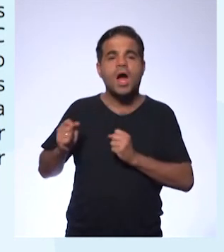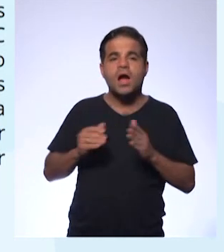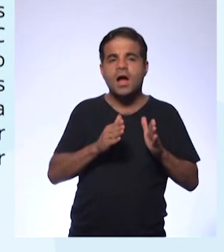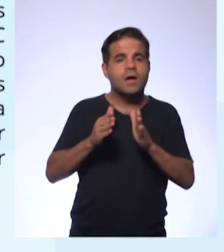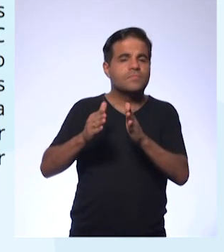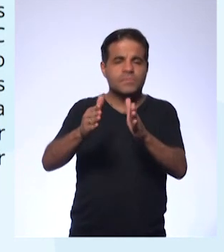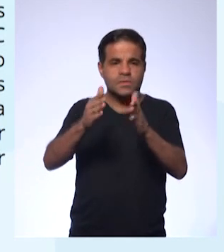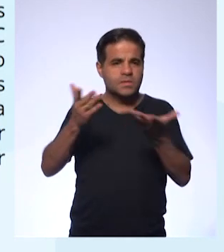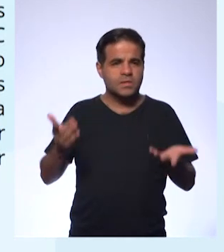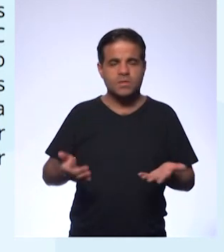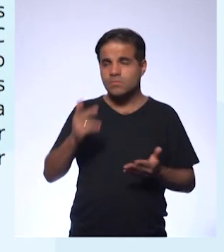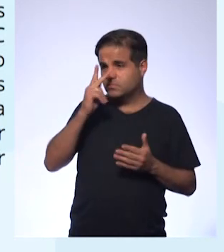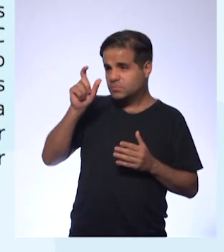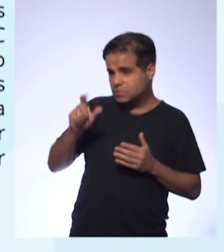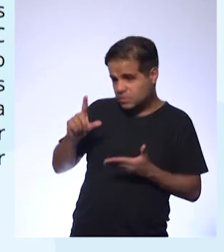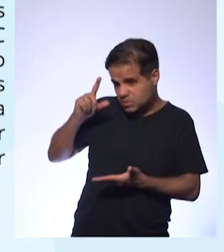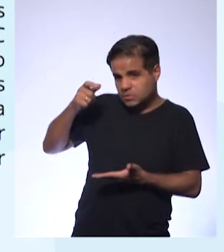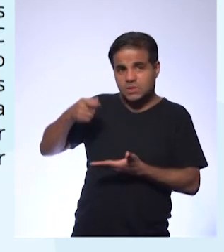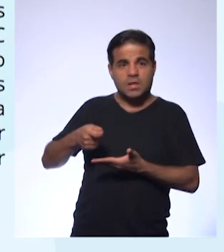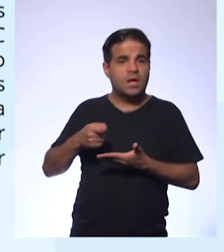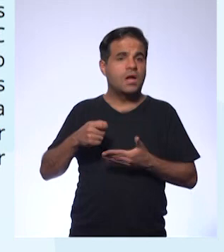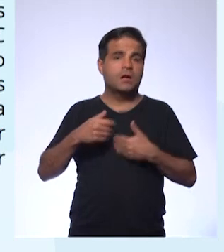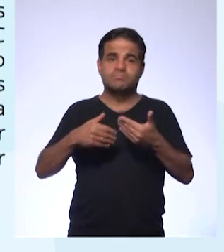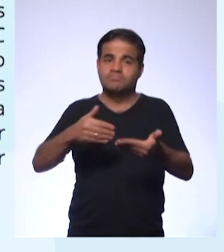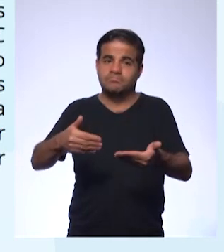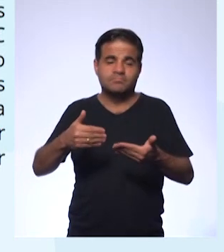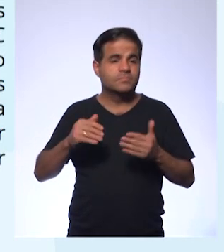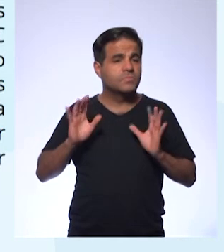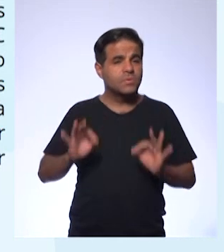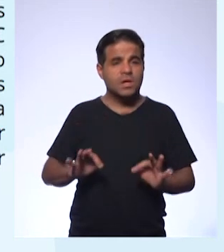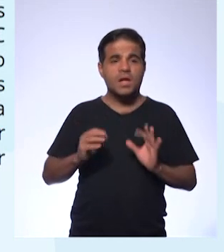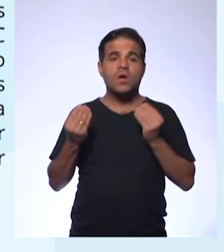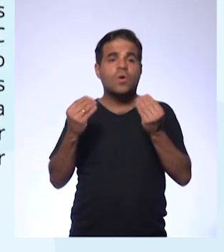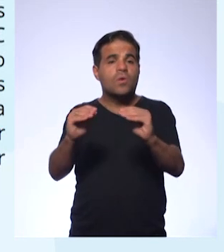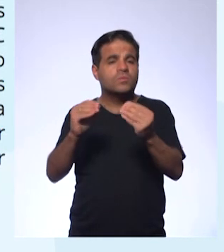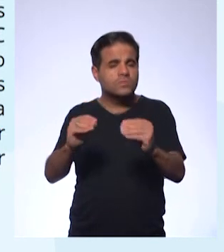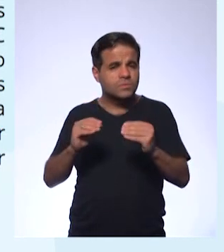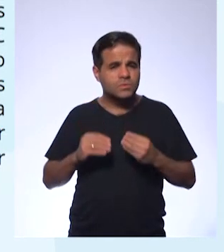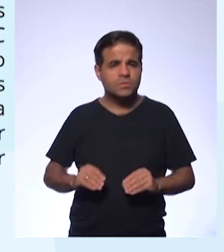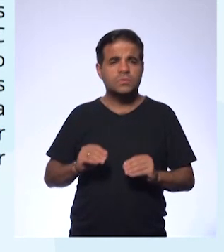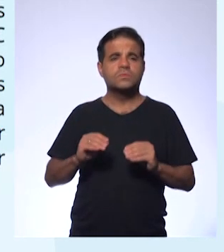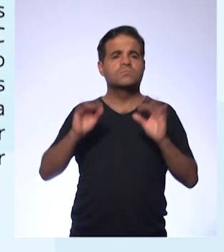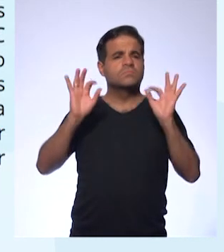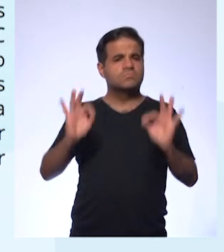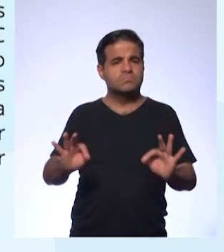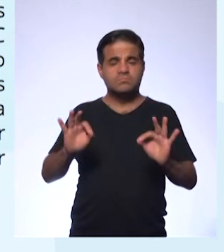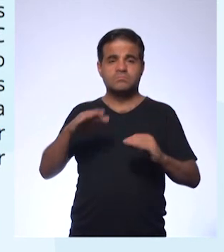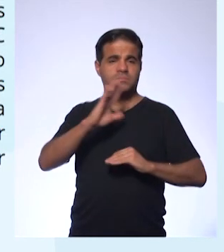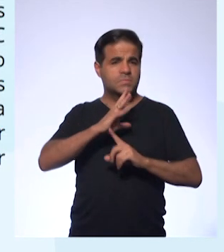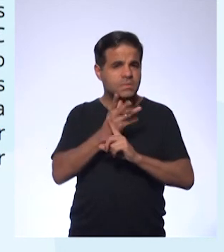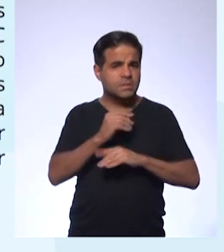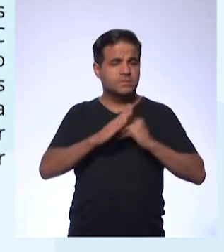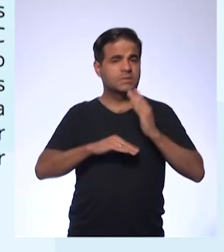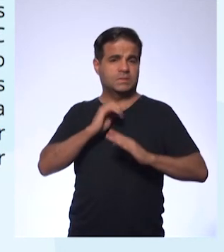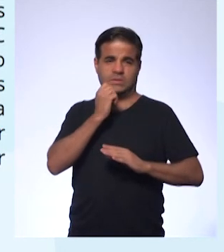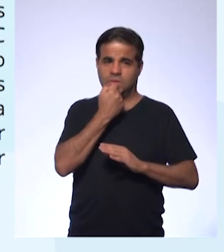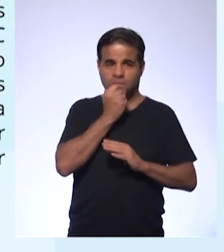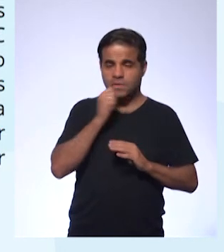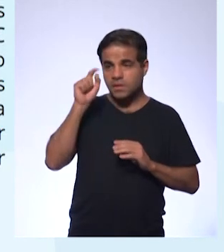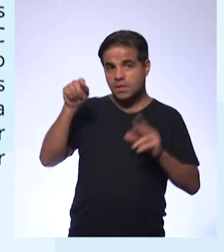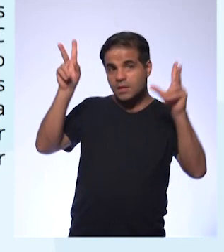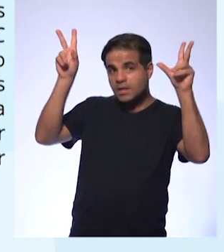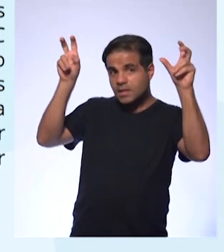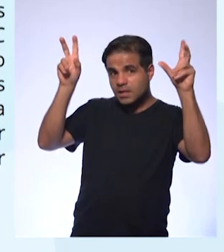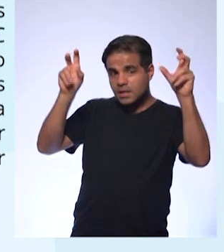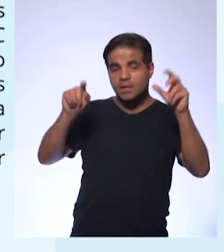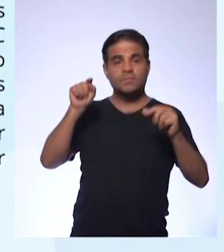para os tomadores de decisão. As conclusões são colocadas como o estado de arte da ciência naquele